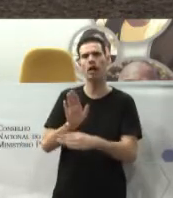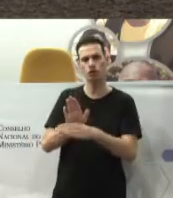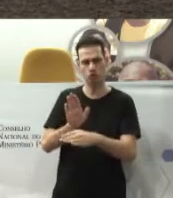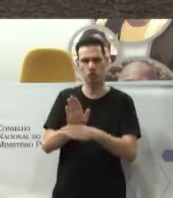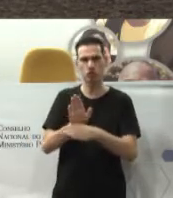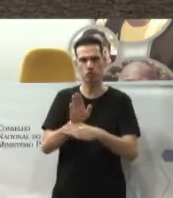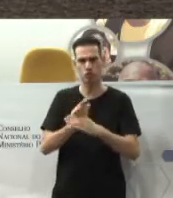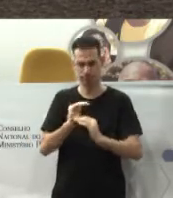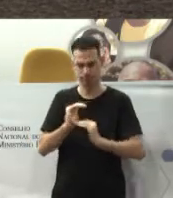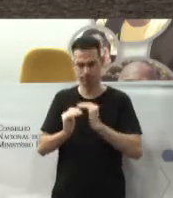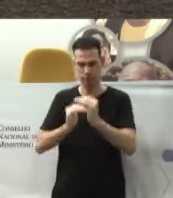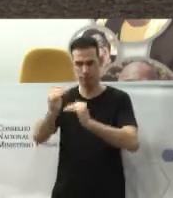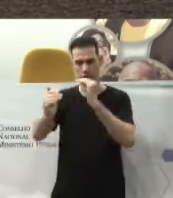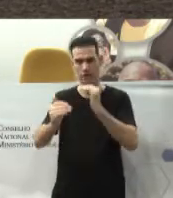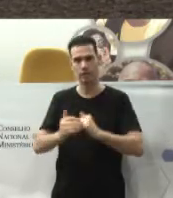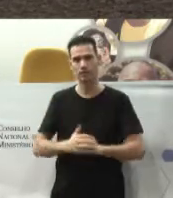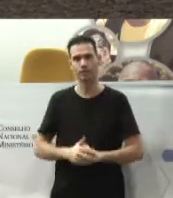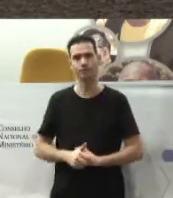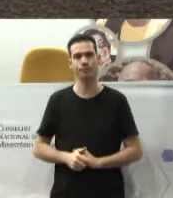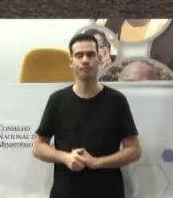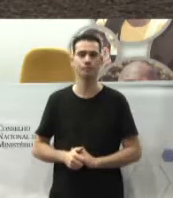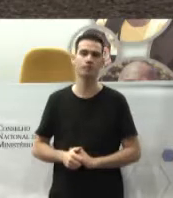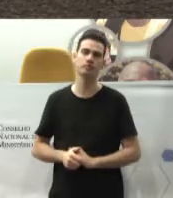a avançar essas questões.